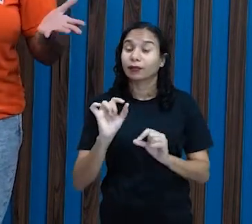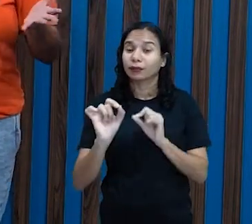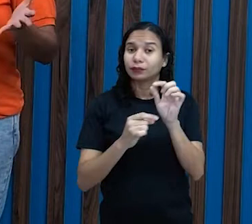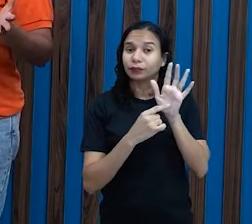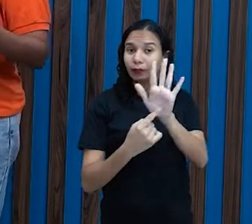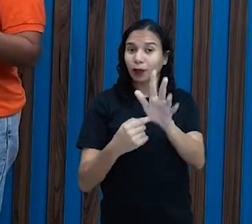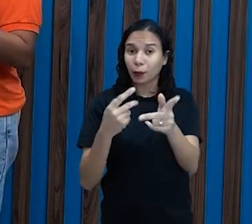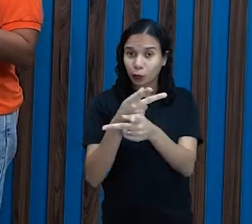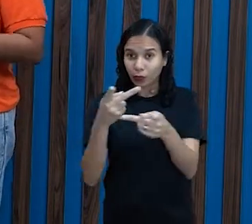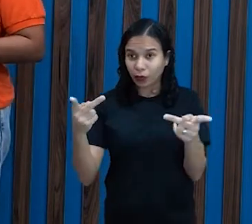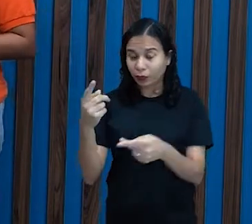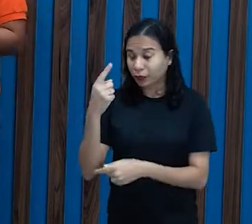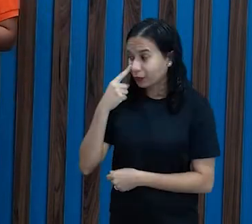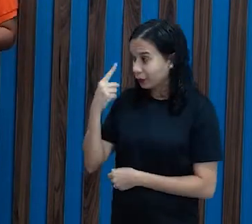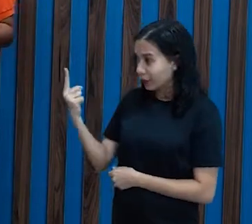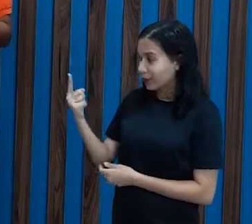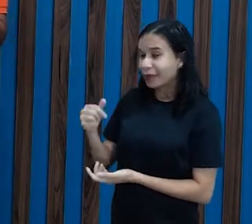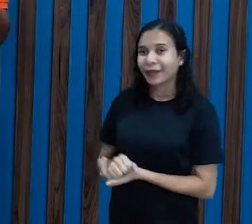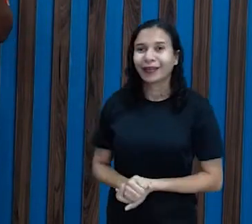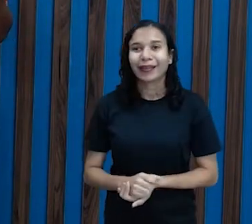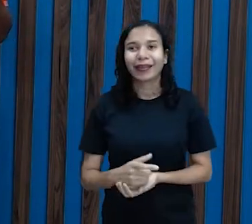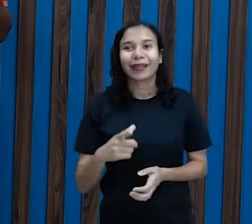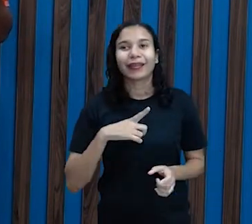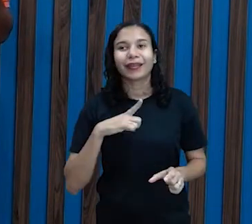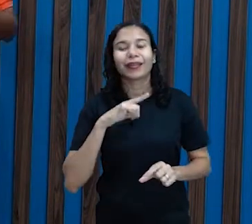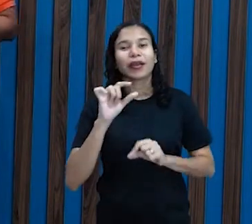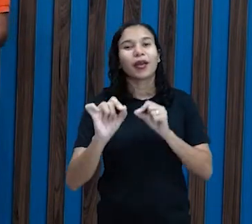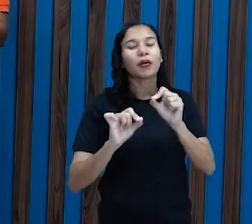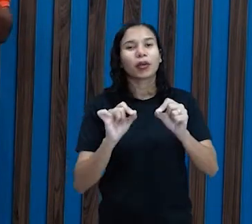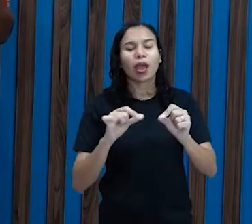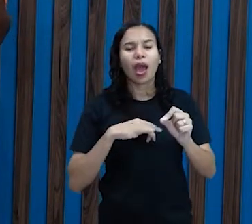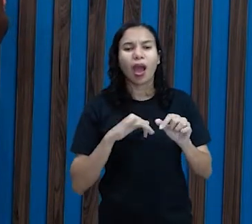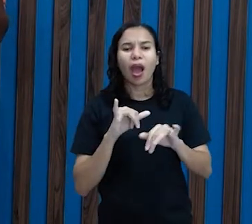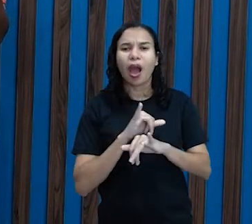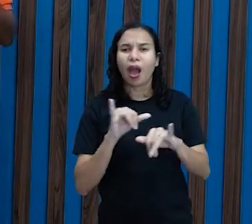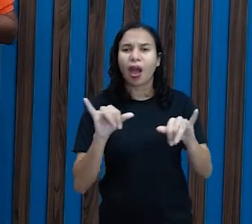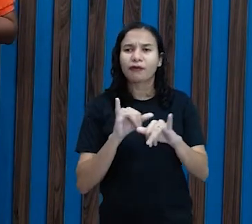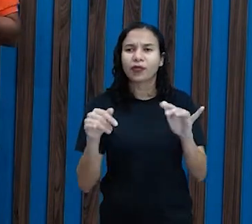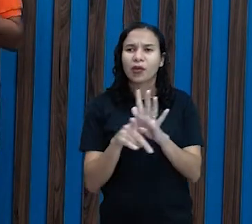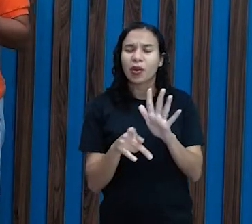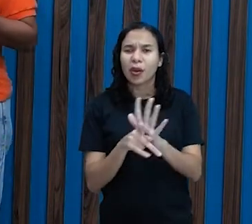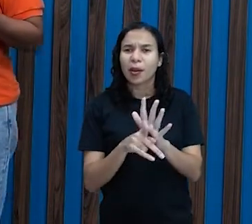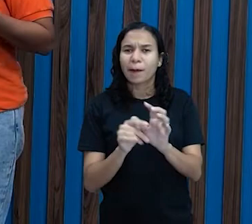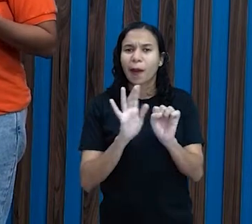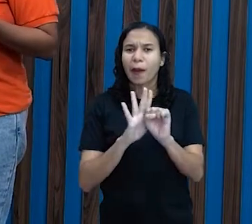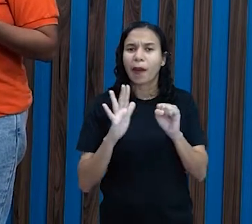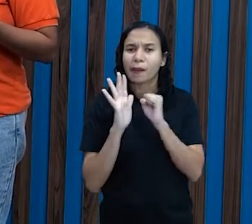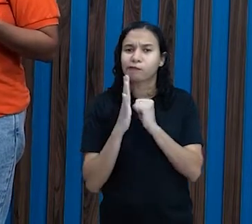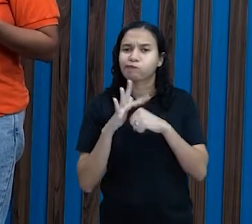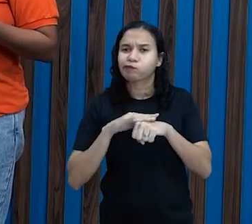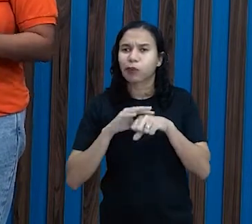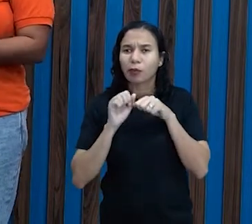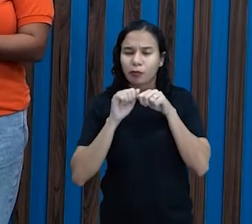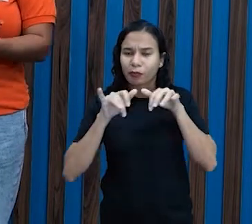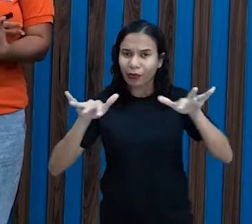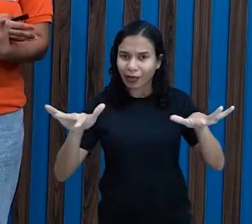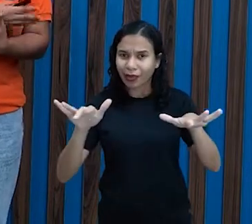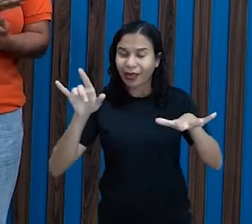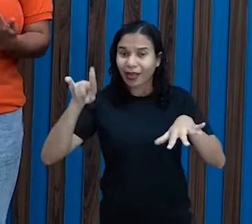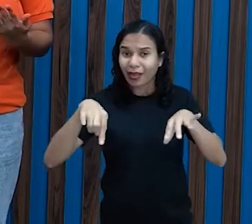na verdade, nomeei aqui de notas de uma pandemia para soar bonito, mas o que a gente vai ver aqui